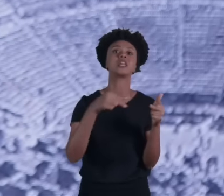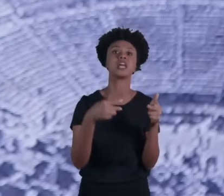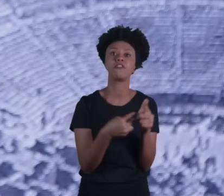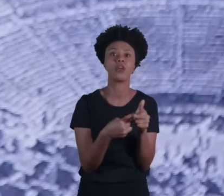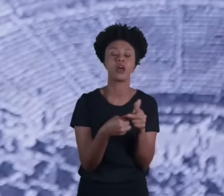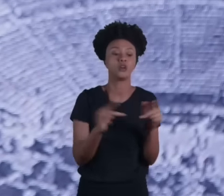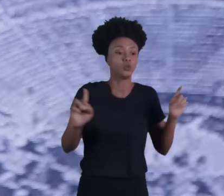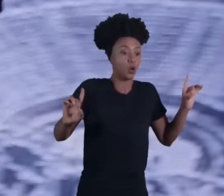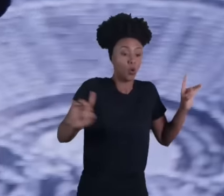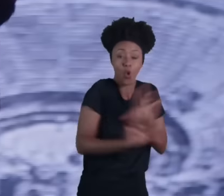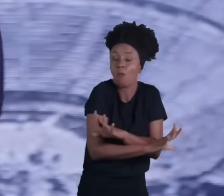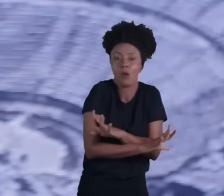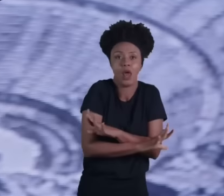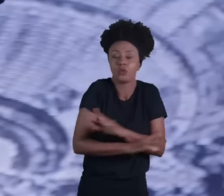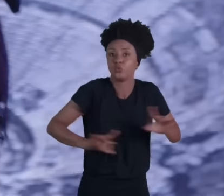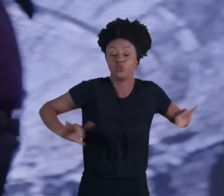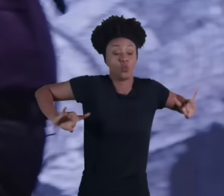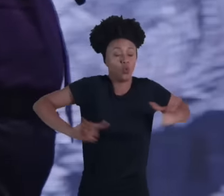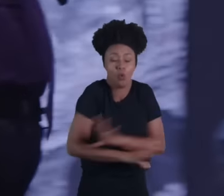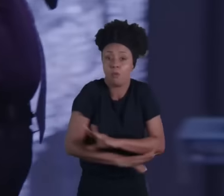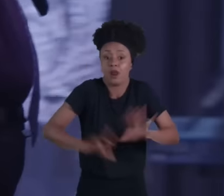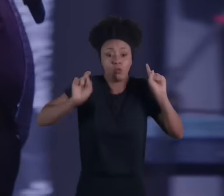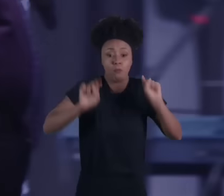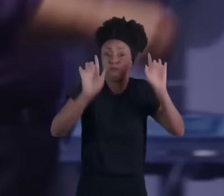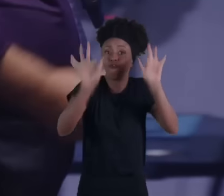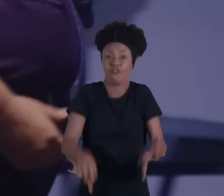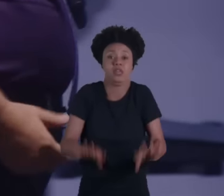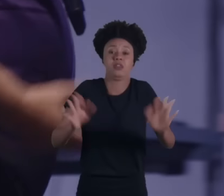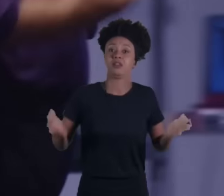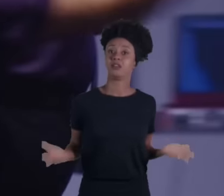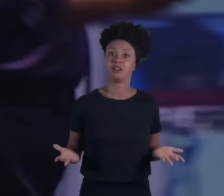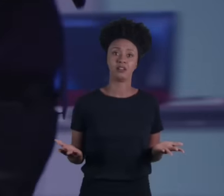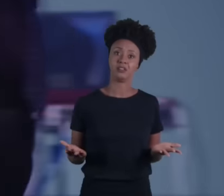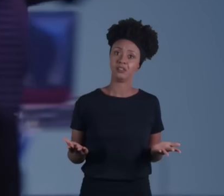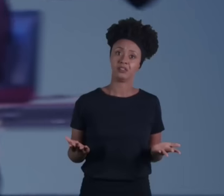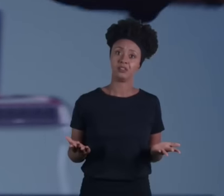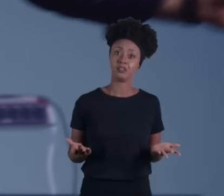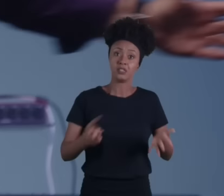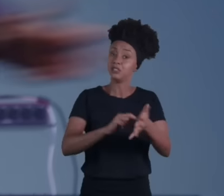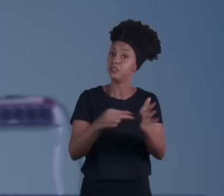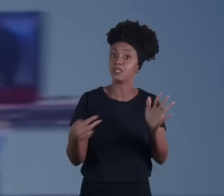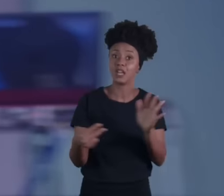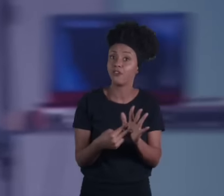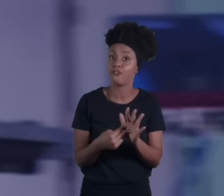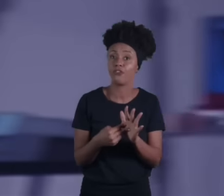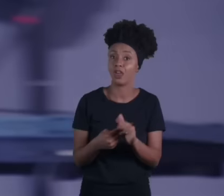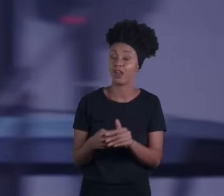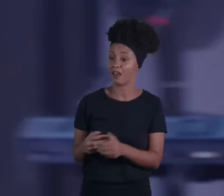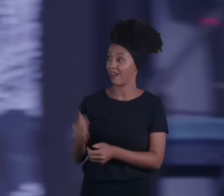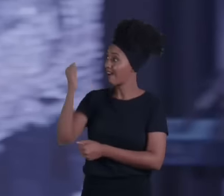Portanto, o propósito de Deus, o que Ele já nos deixou, é graça, que é um favor extraordinário que nunca